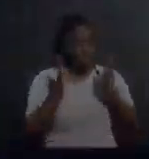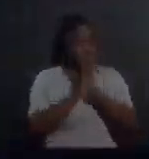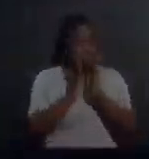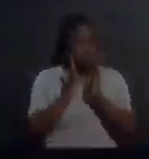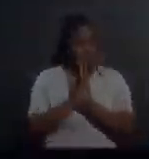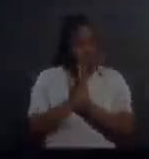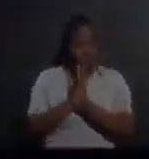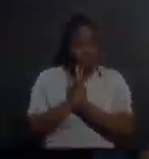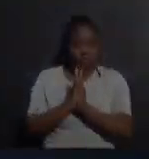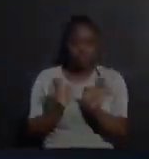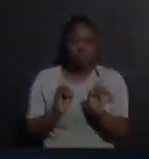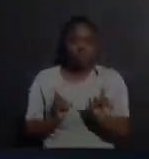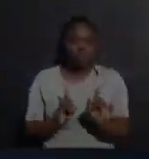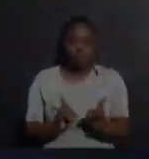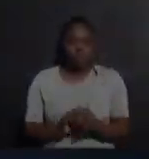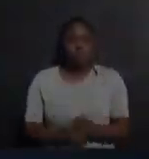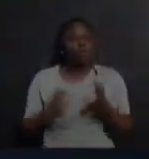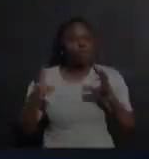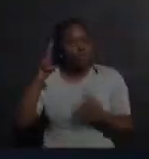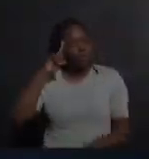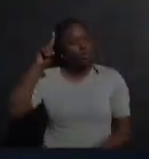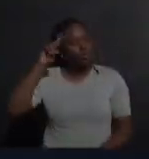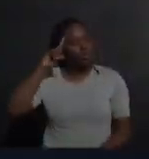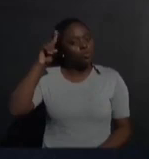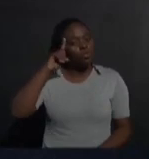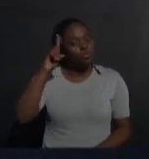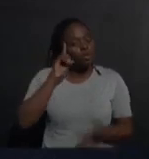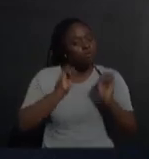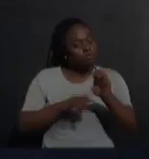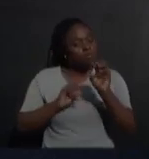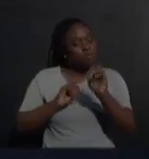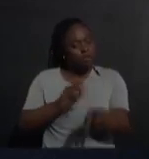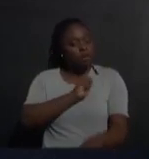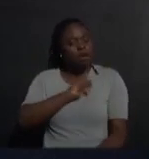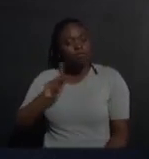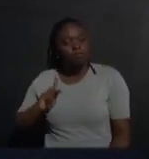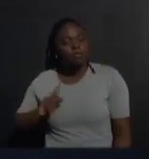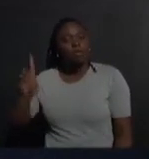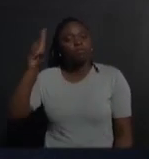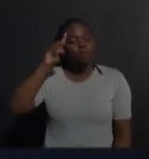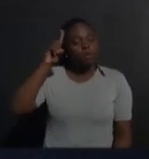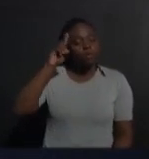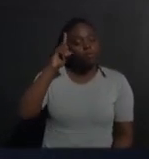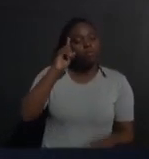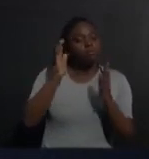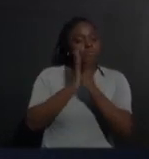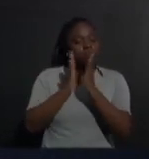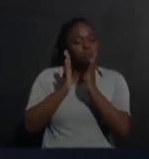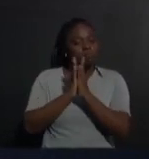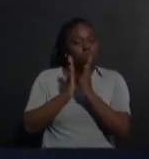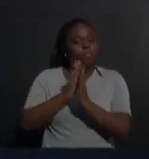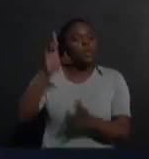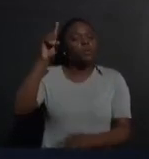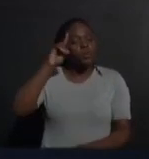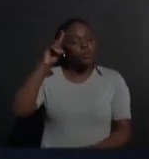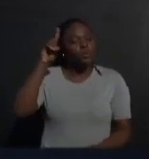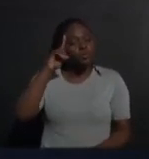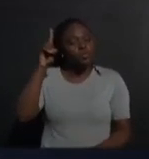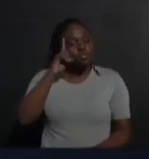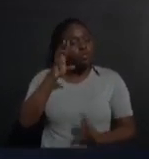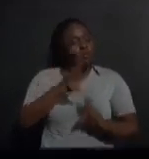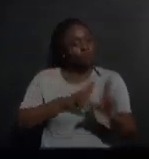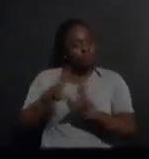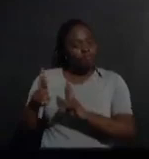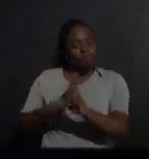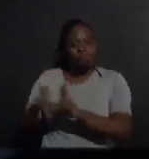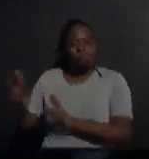se dedicavam. Todo dia ensino dos apóstolos, todo dia orações, todo dia comunhão e todo